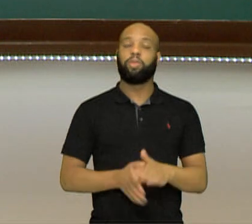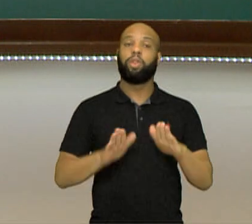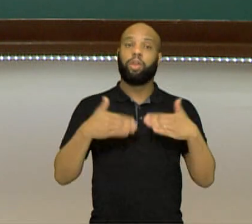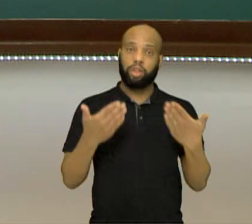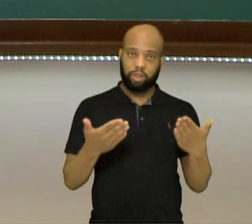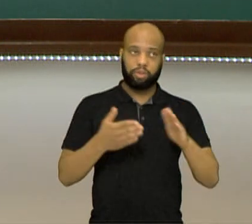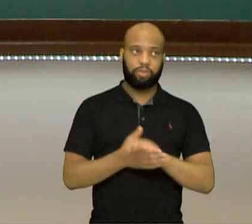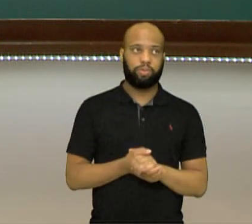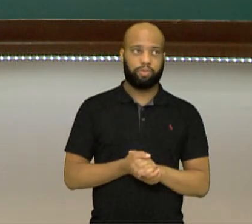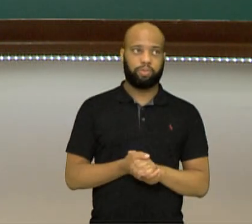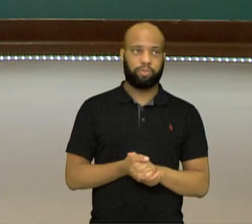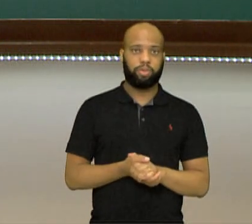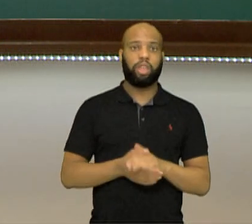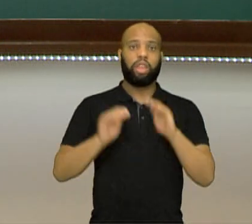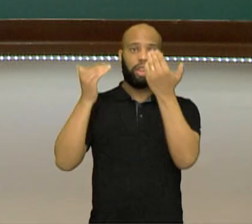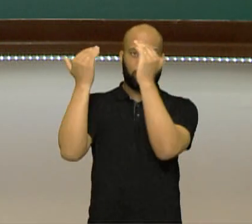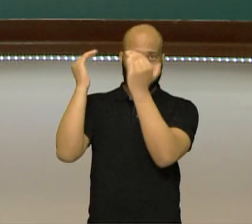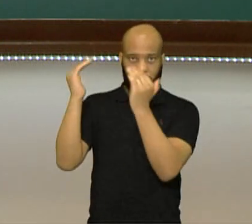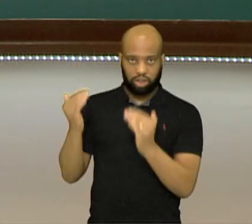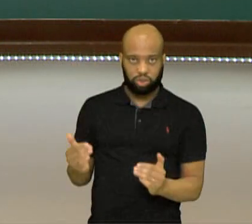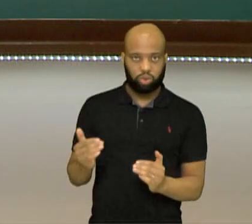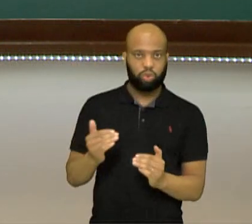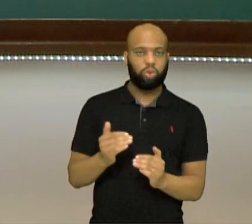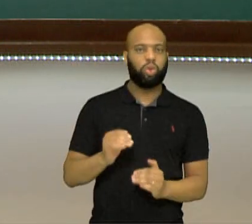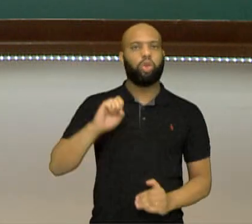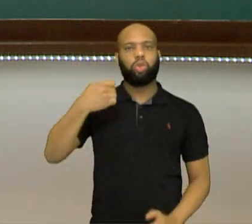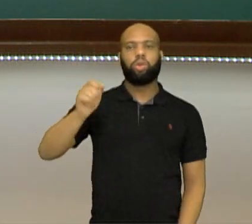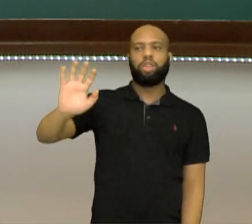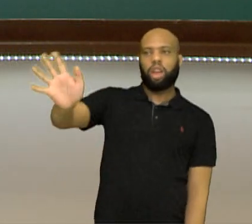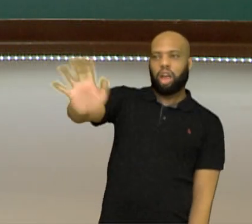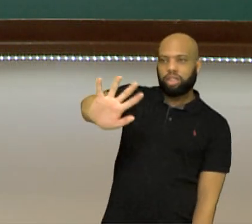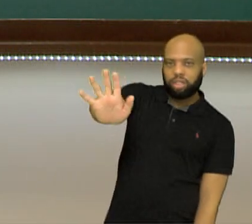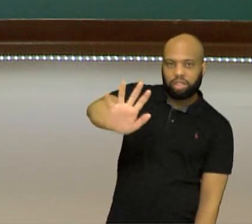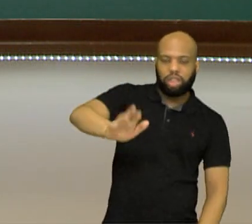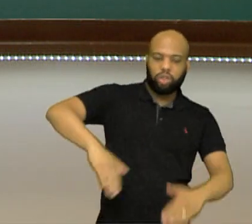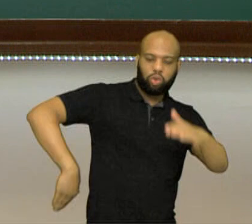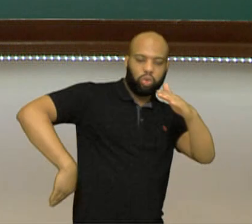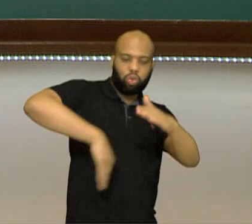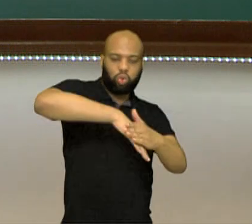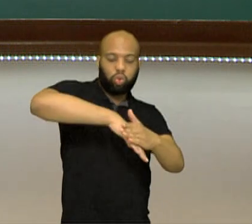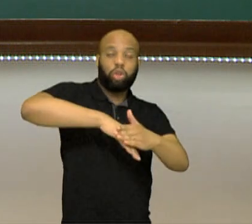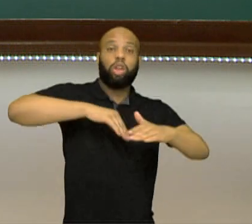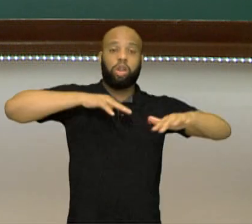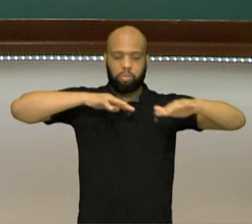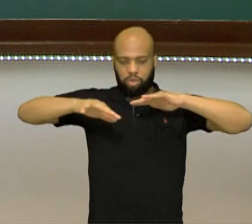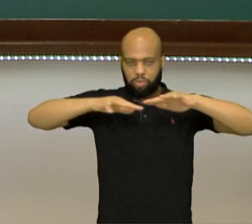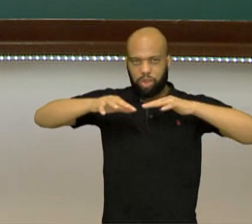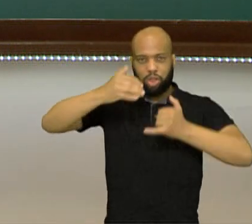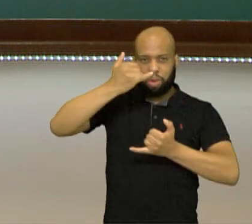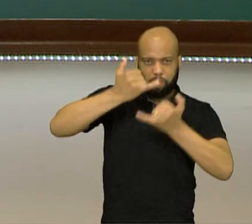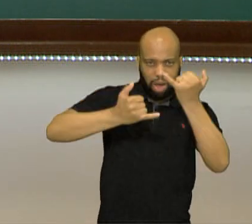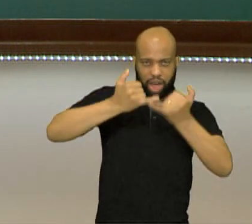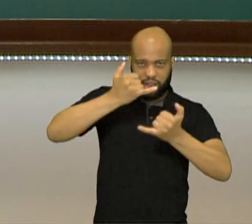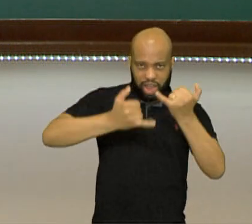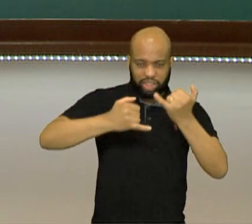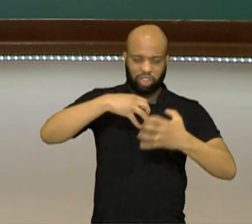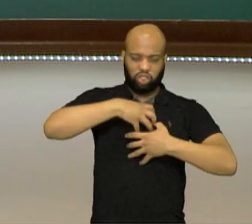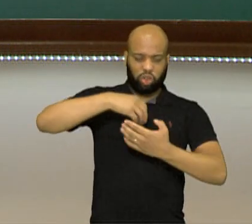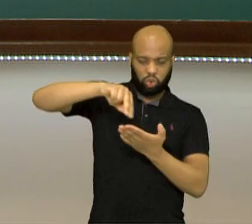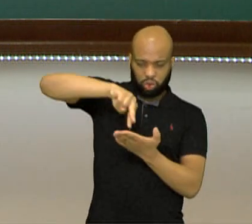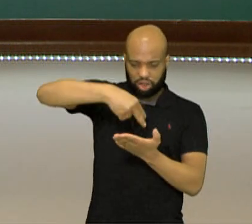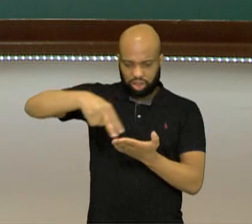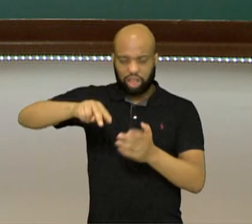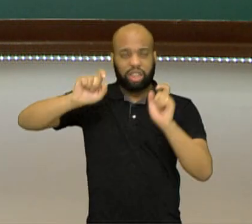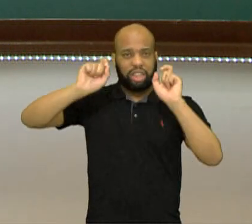E aí, galera, analisou o aceno, o chute, tem a ver com passo de dança? Será que posso transformar